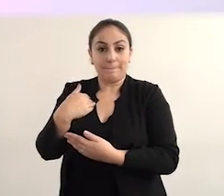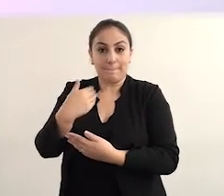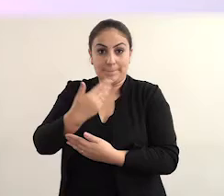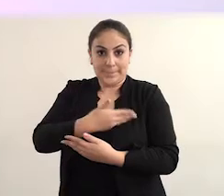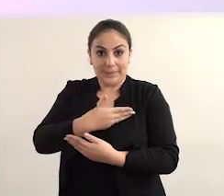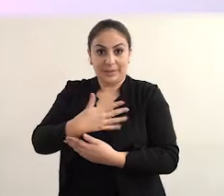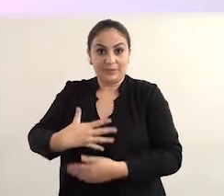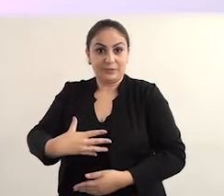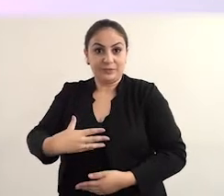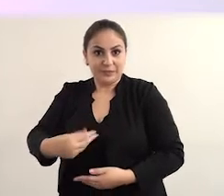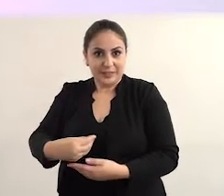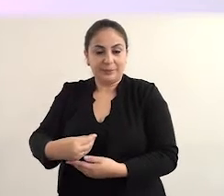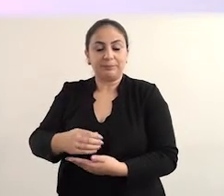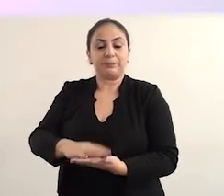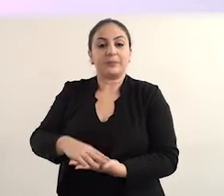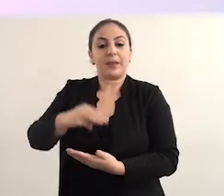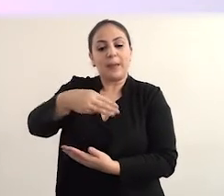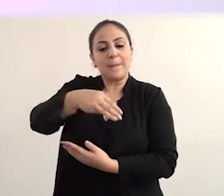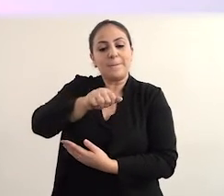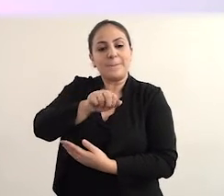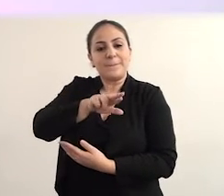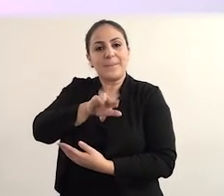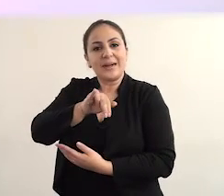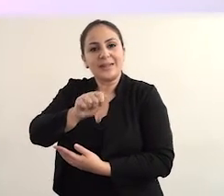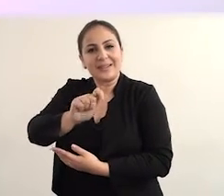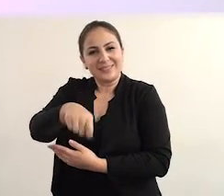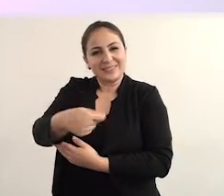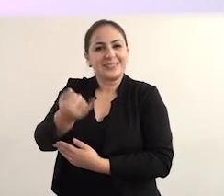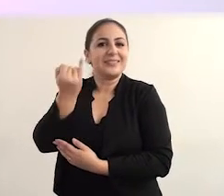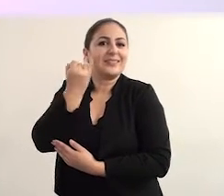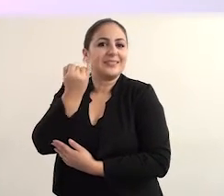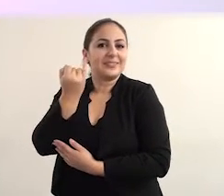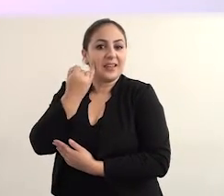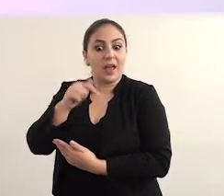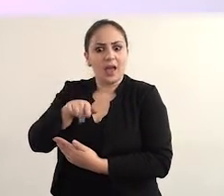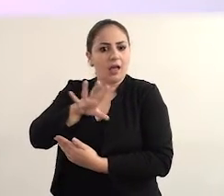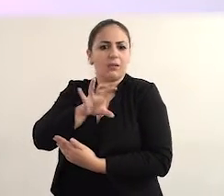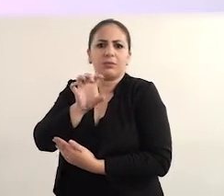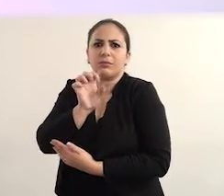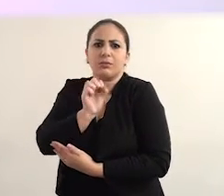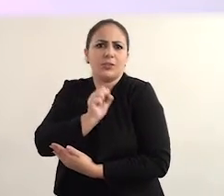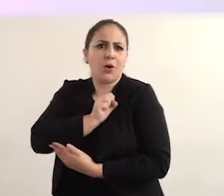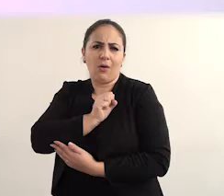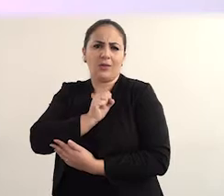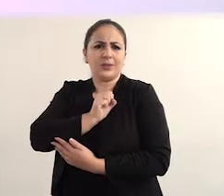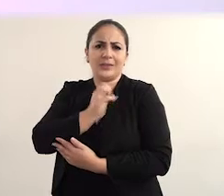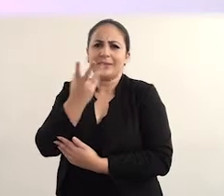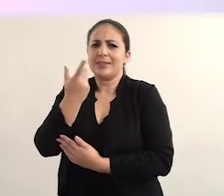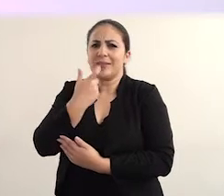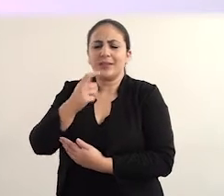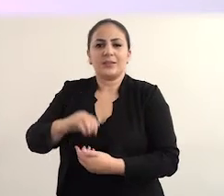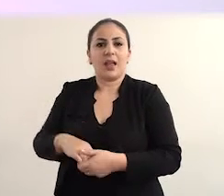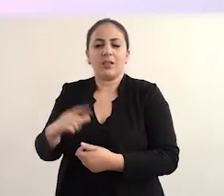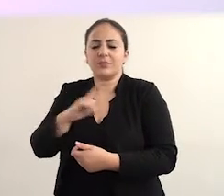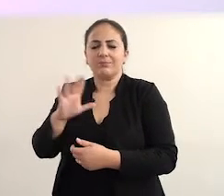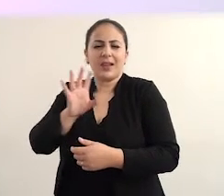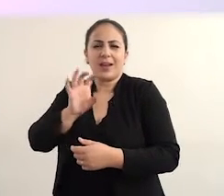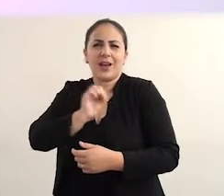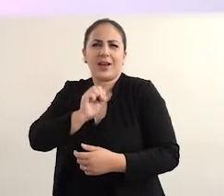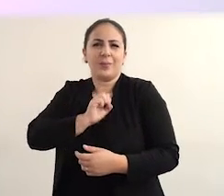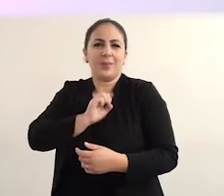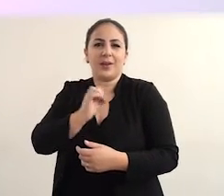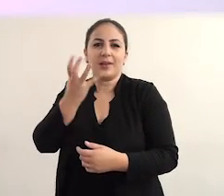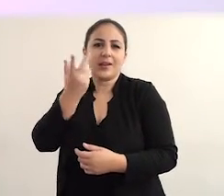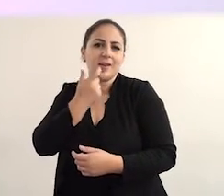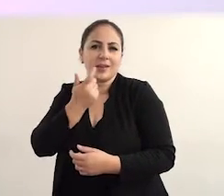filha, a Maria, né, ela tem então ela adora crianças. Ela tem assim um amor bem por